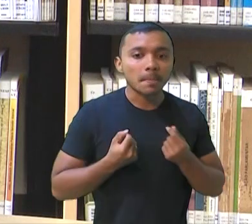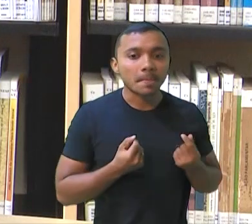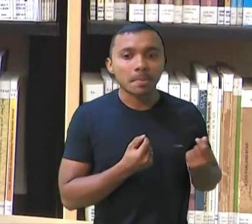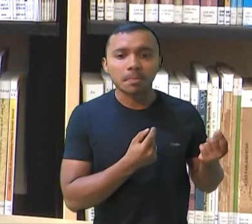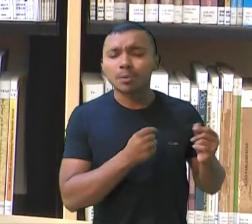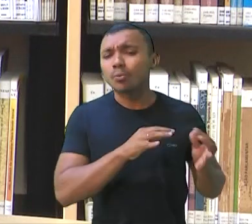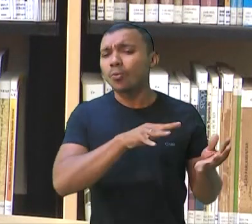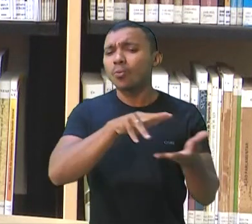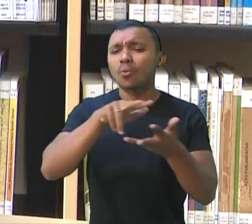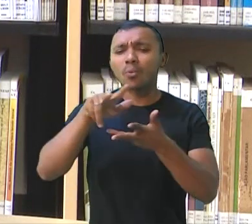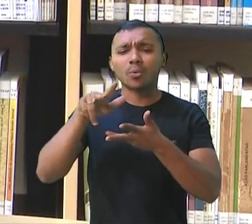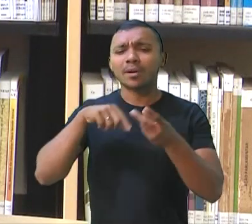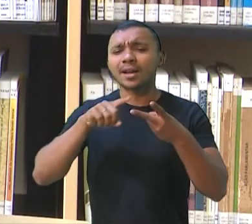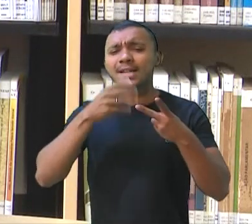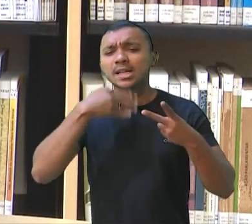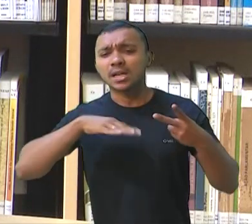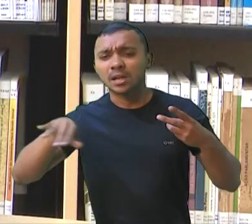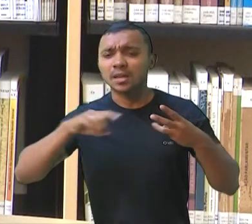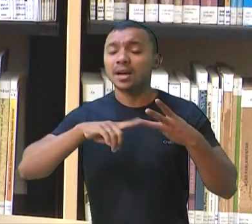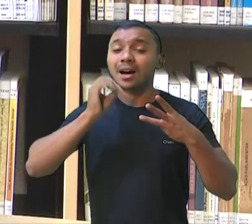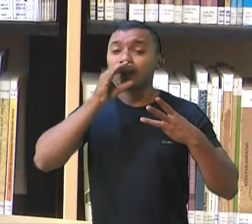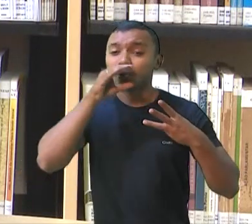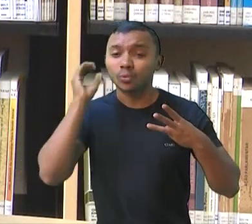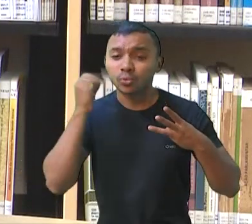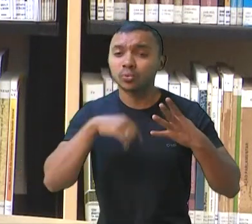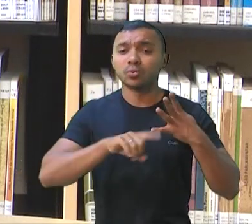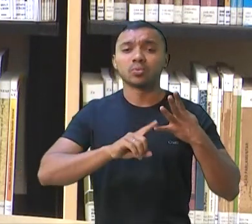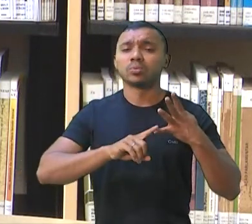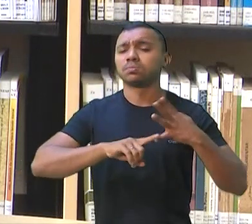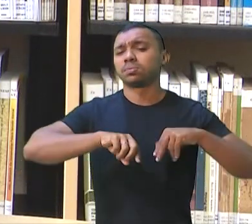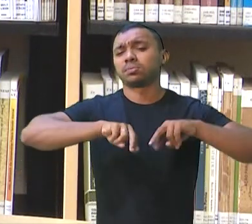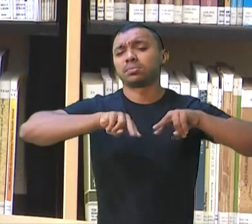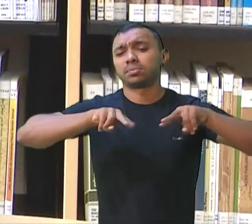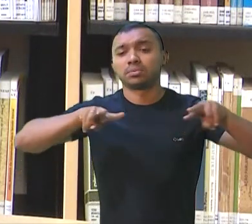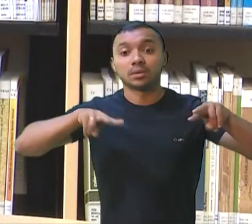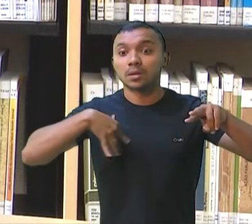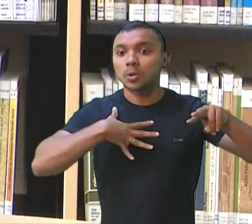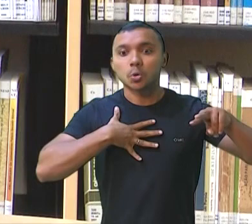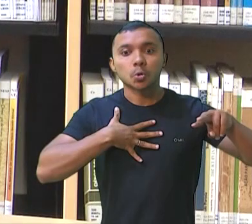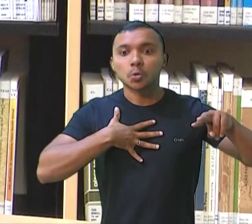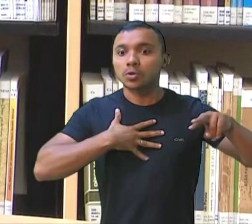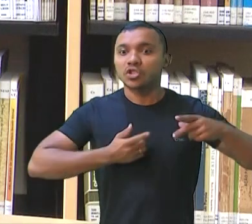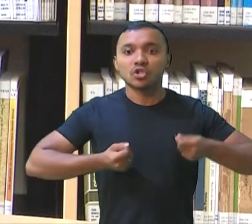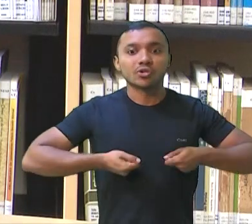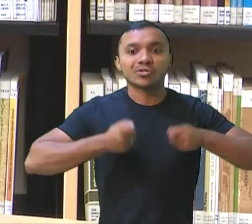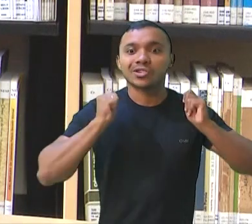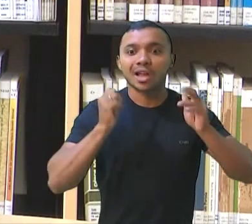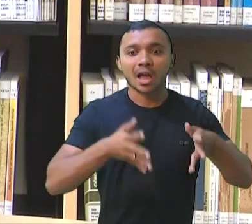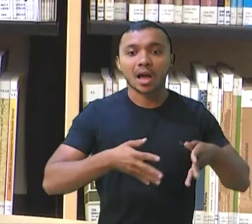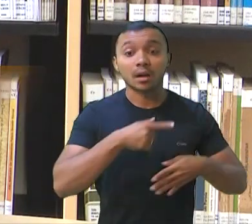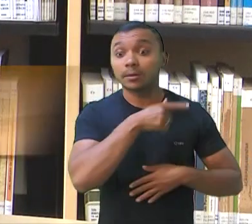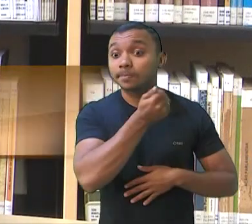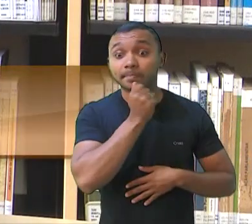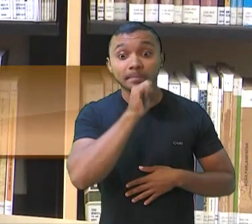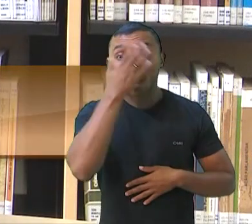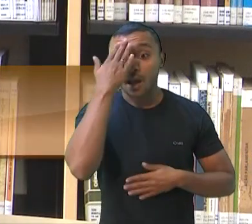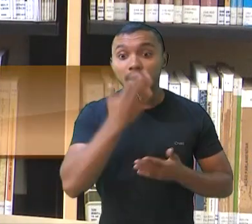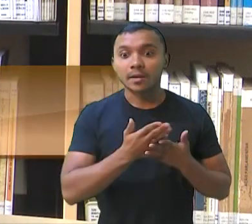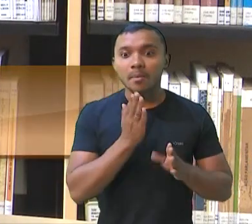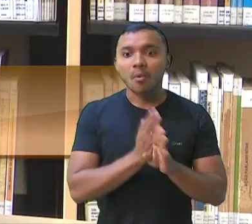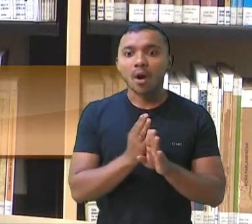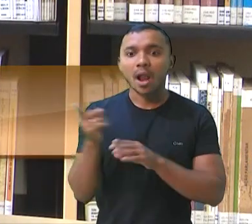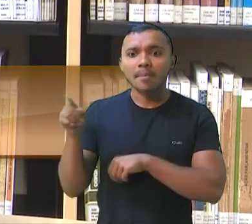criança, adultos, pessoas de todas as idades consomem assim. Ele disse que não, até hoje não acredita que ele